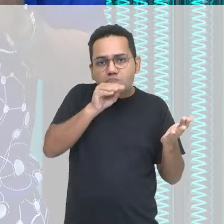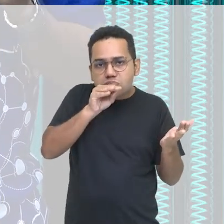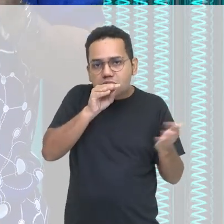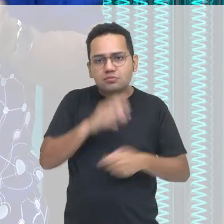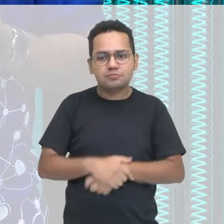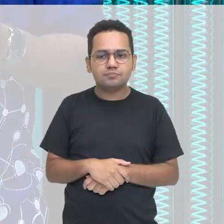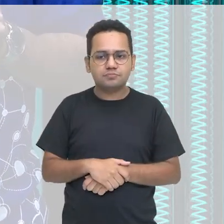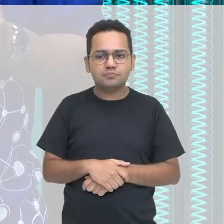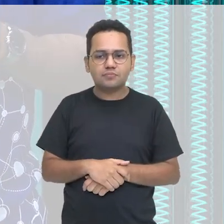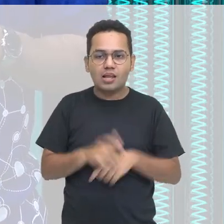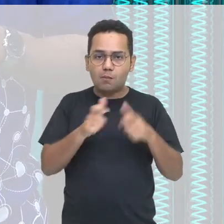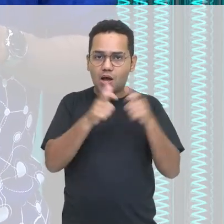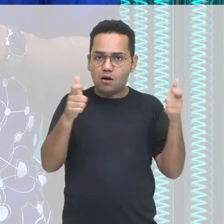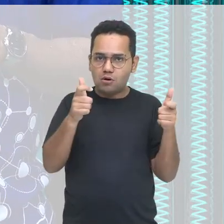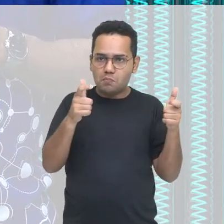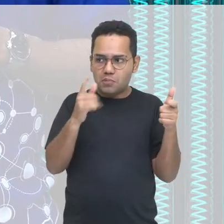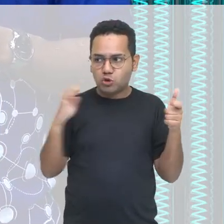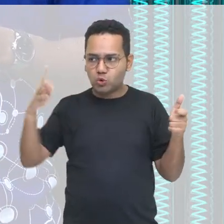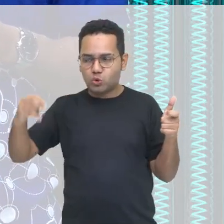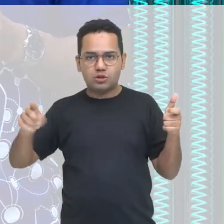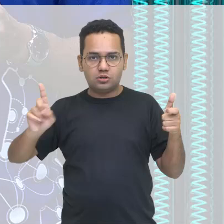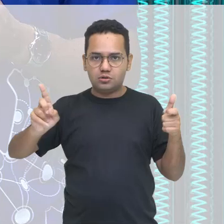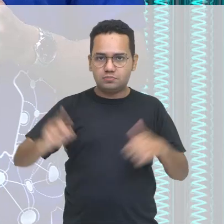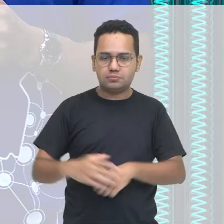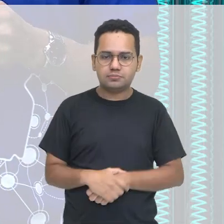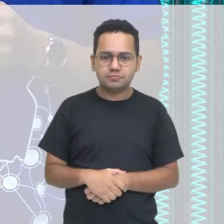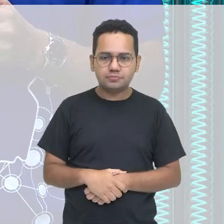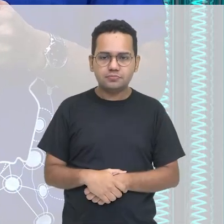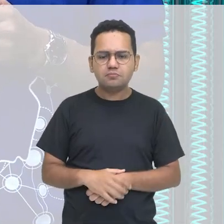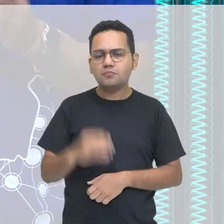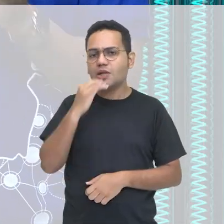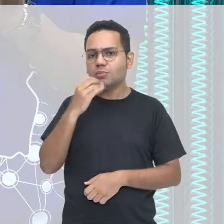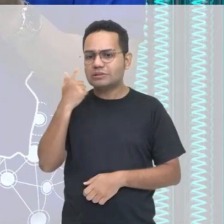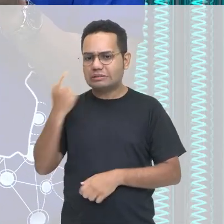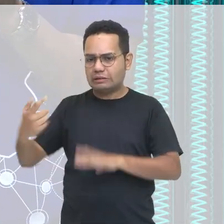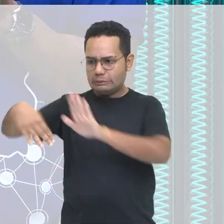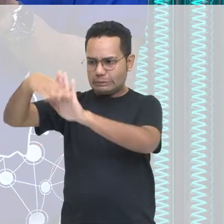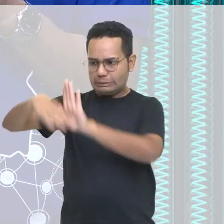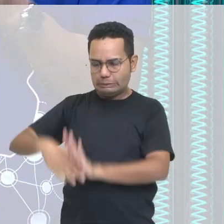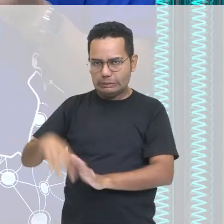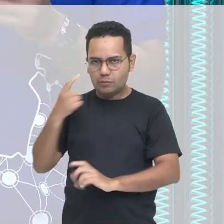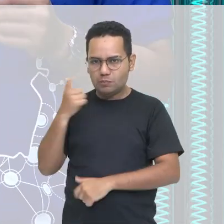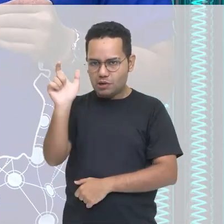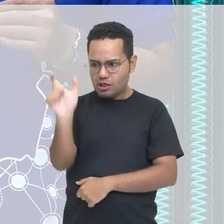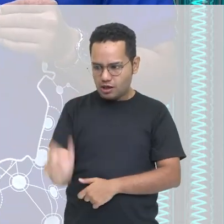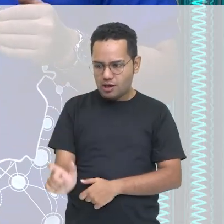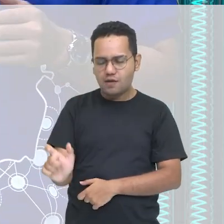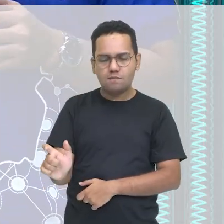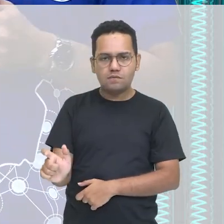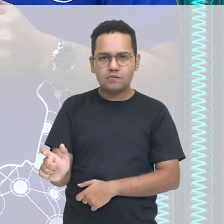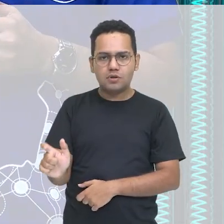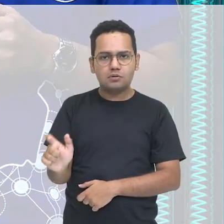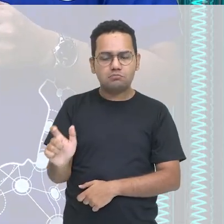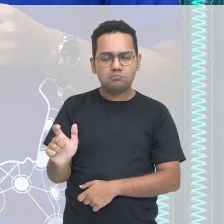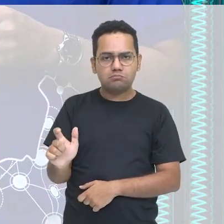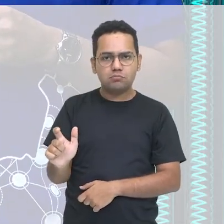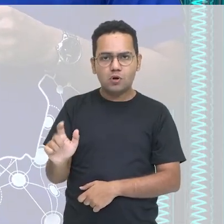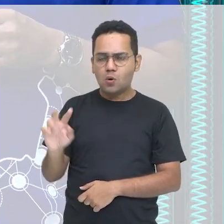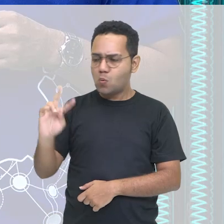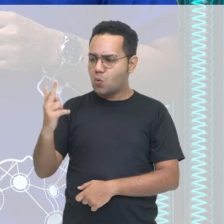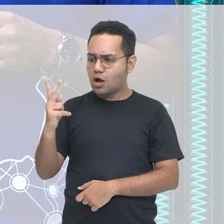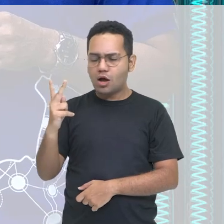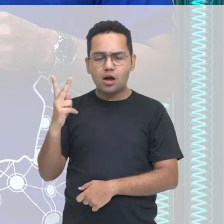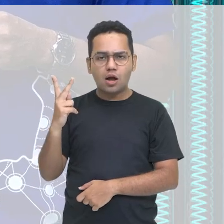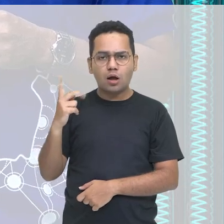Mas a maioria, nem todas. Essas aqui, por exemplo, nenhuma delas tem som de R. O H, por exemplo, ele não é pronunciado, não